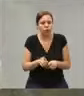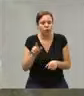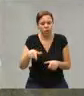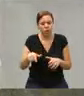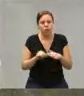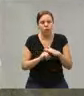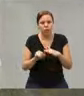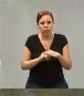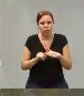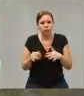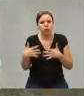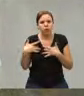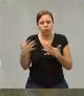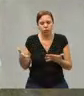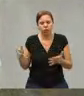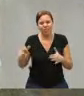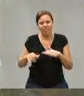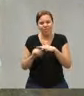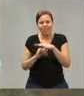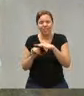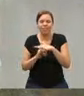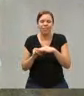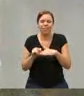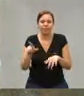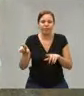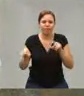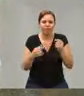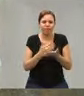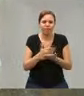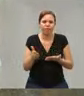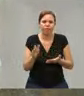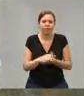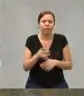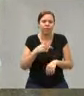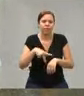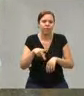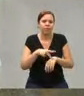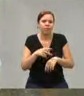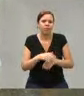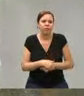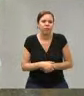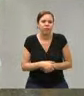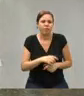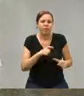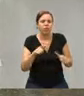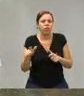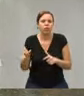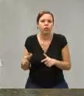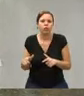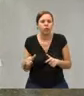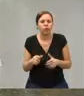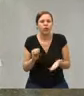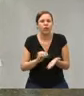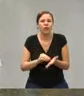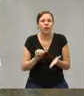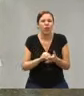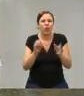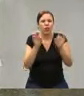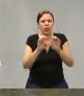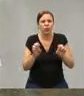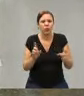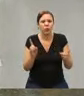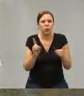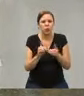Fraternidade. A Fraternidade escolheu, desde o início, os países onde a falta de